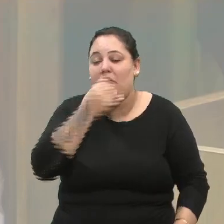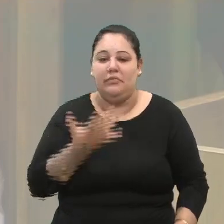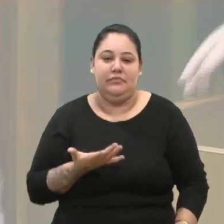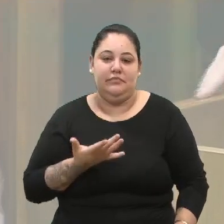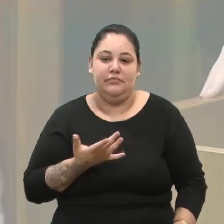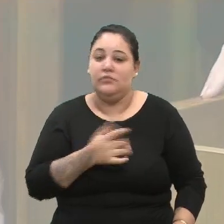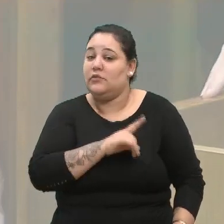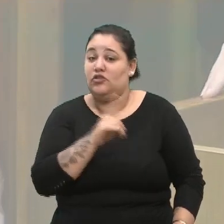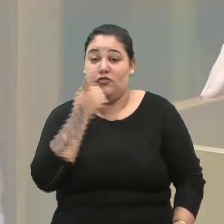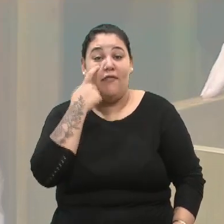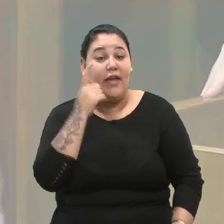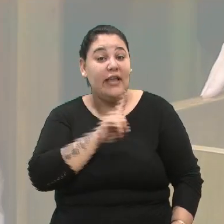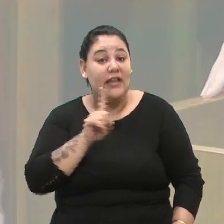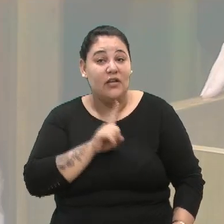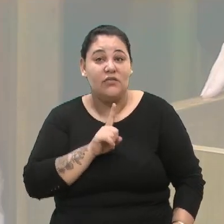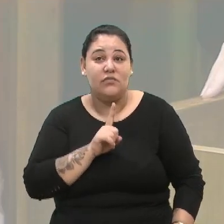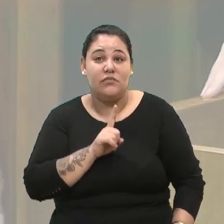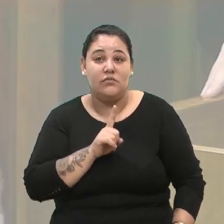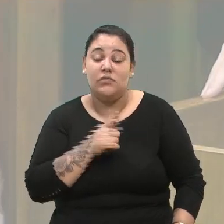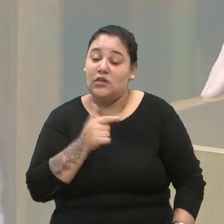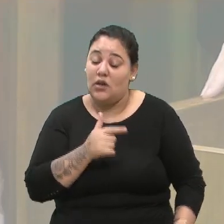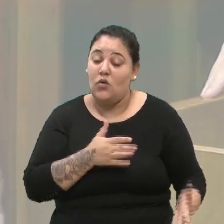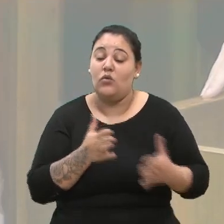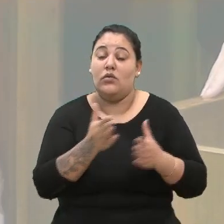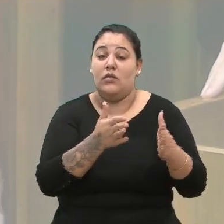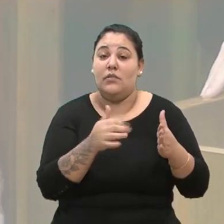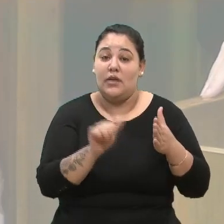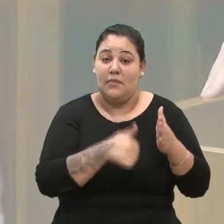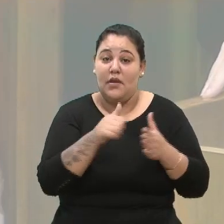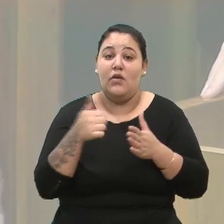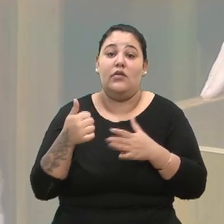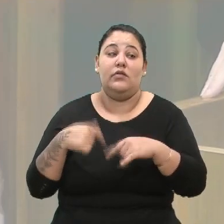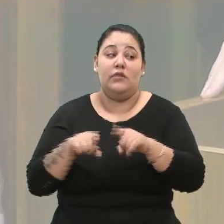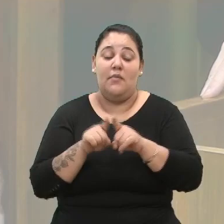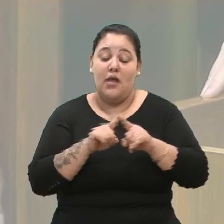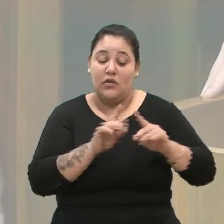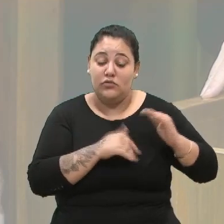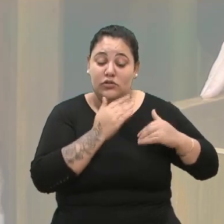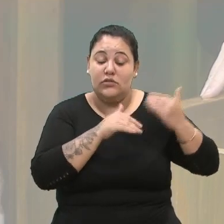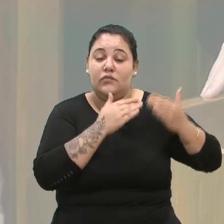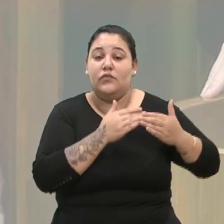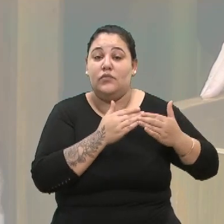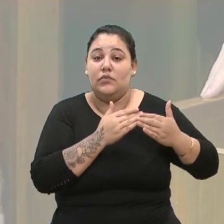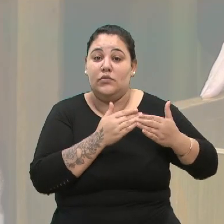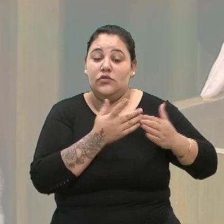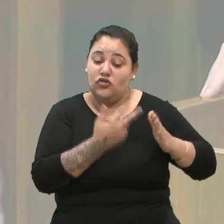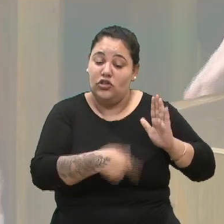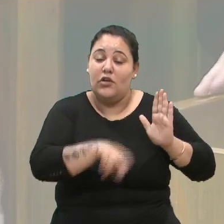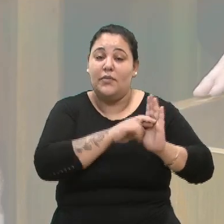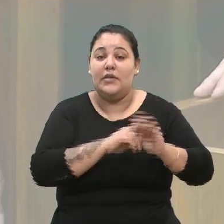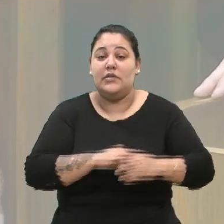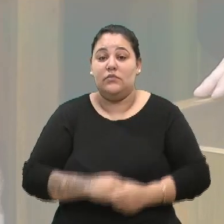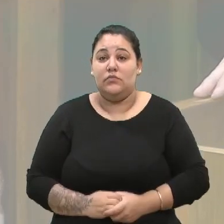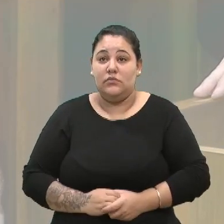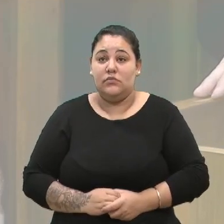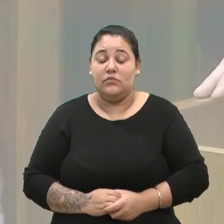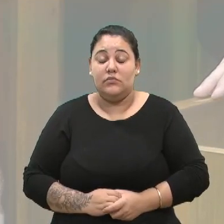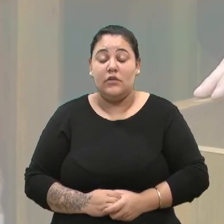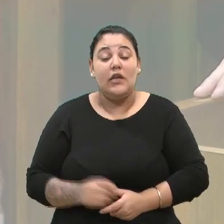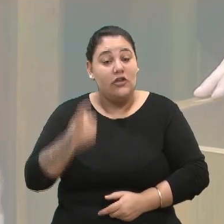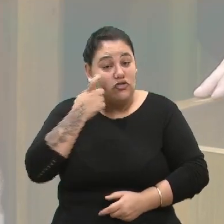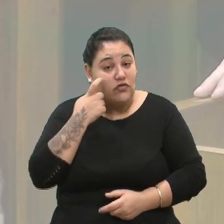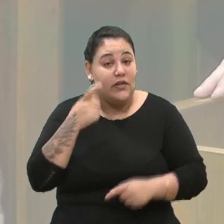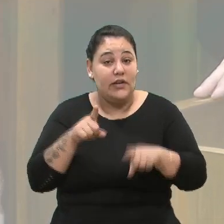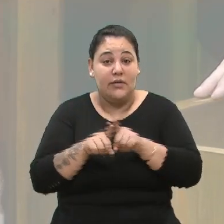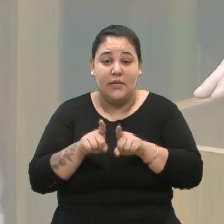que não, que está caminhando para um outro caminho, e um caminho de desenvolvimento e um caminho de recuperação. E isso a gente vê também